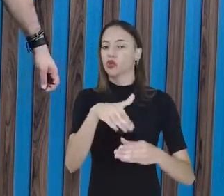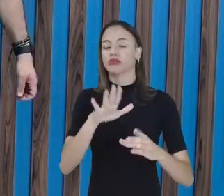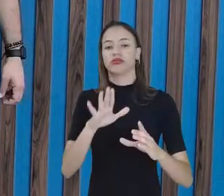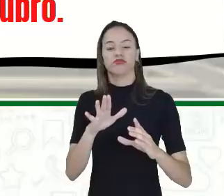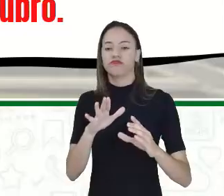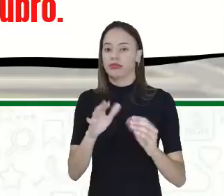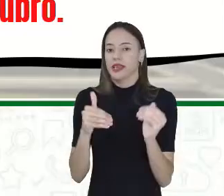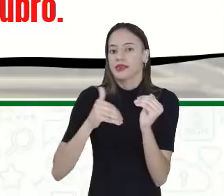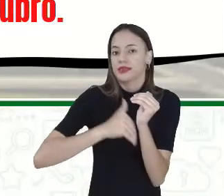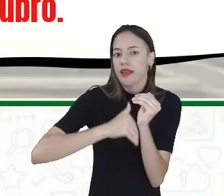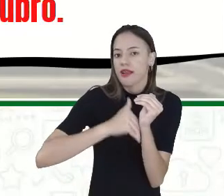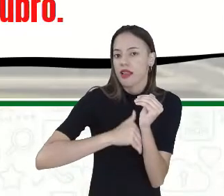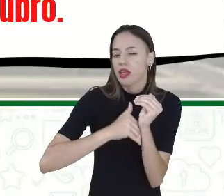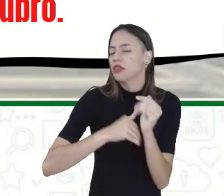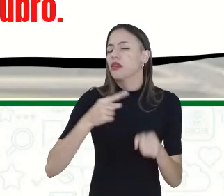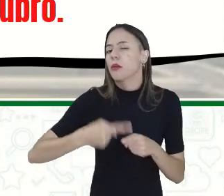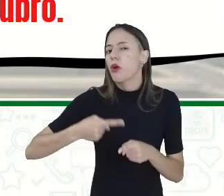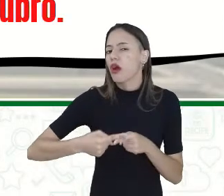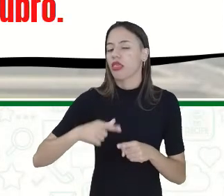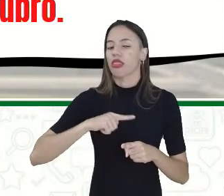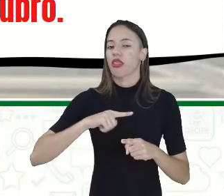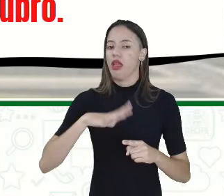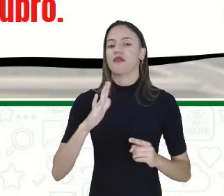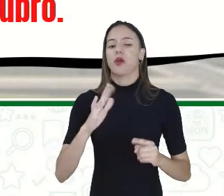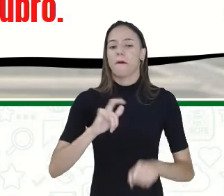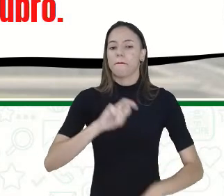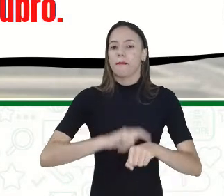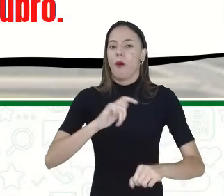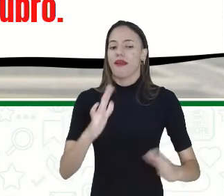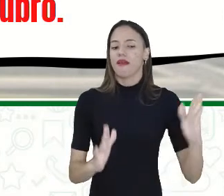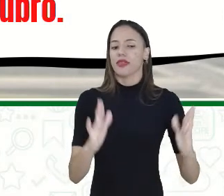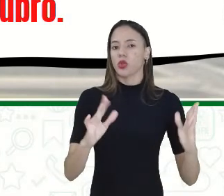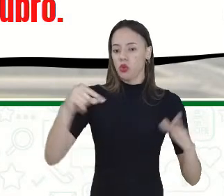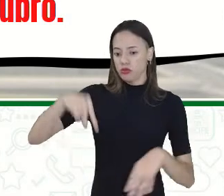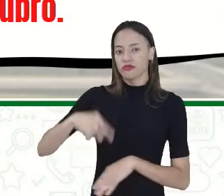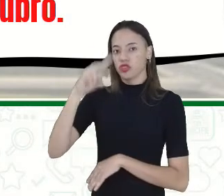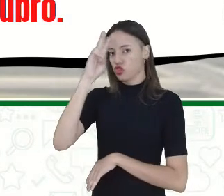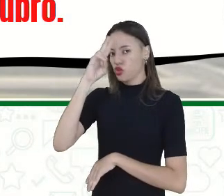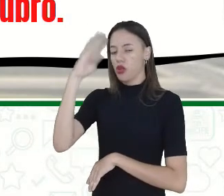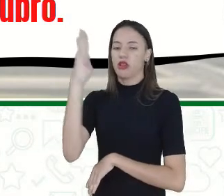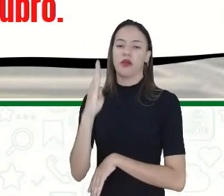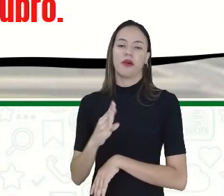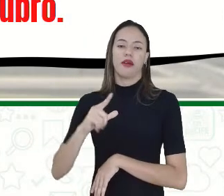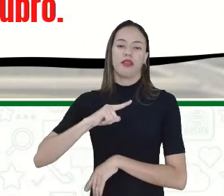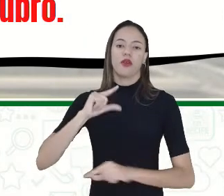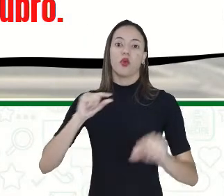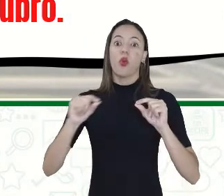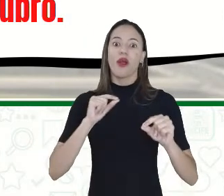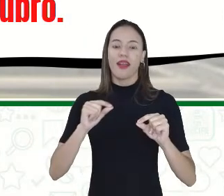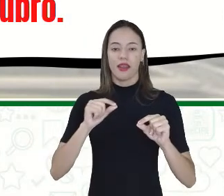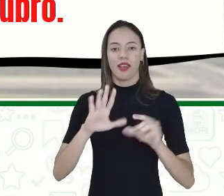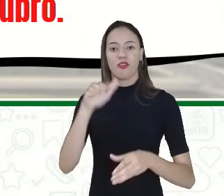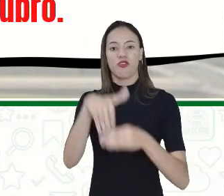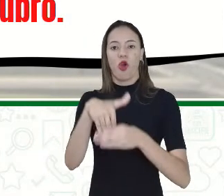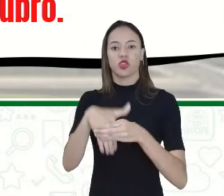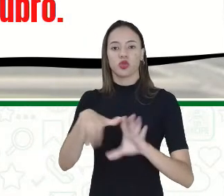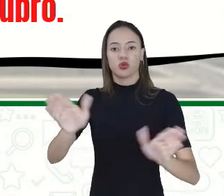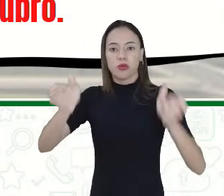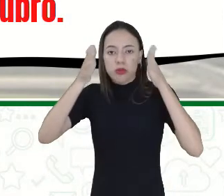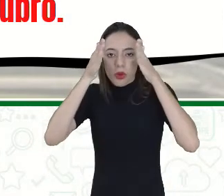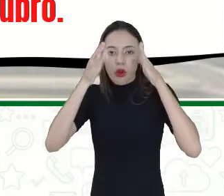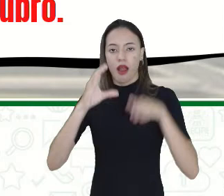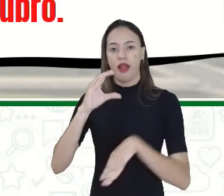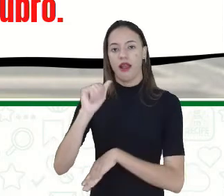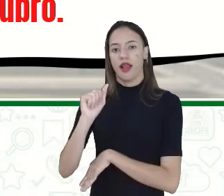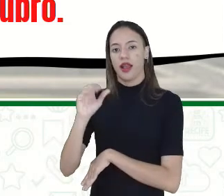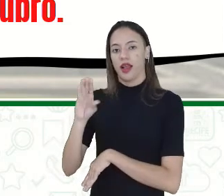Então, por que secreto, né? Porque houve um momento na história do Brasil onde existia o que a gente chama de voto de cabresto. Então,